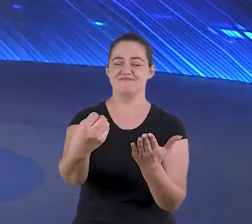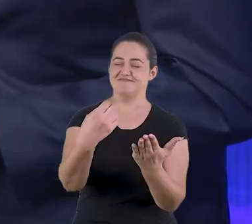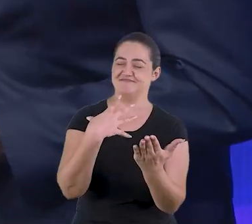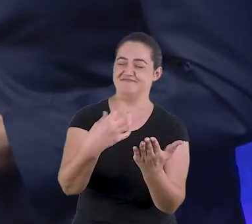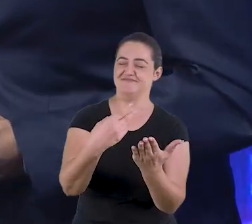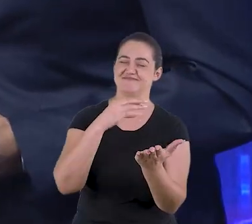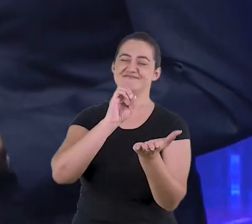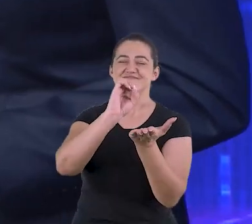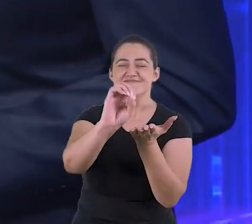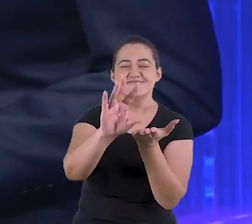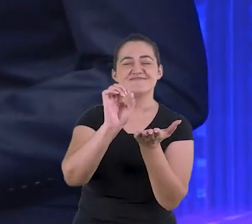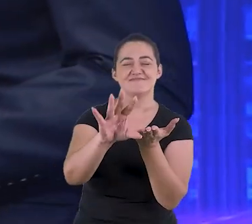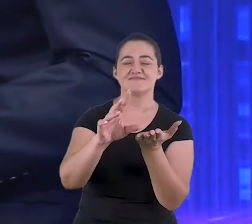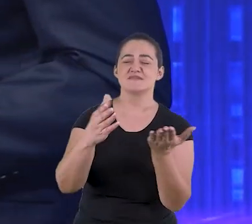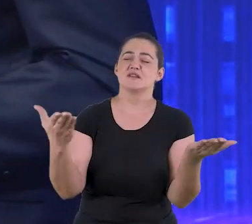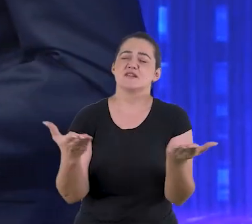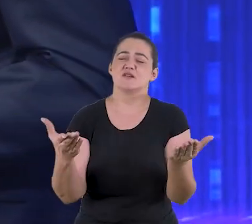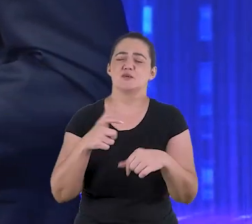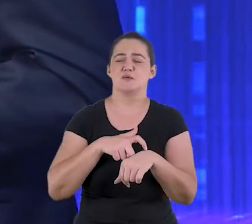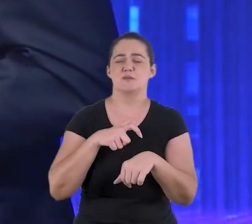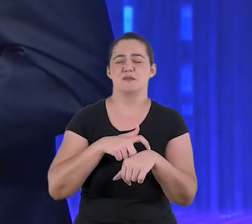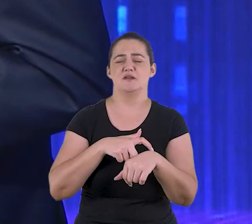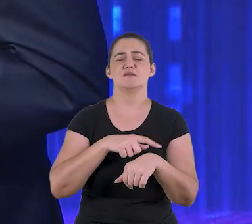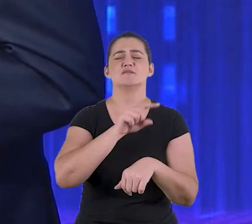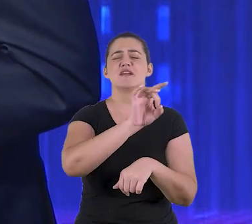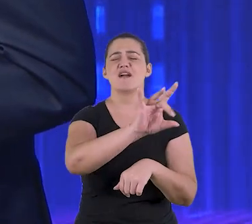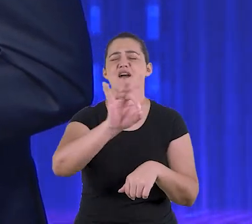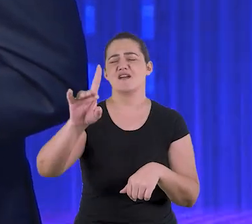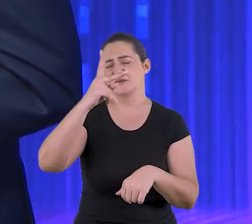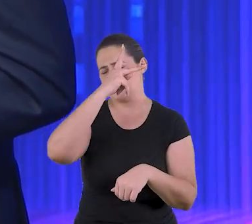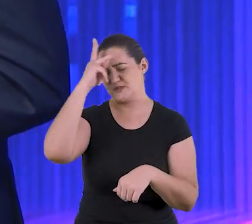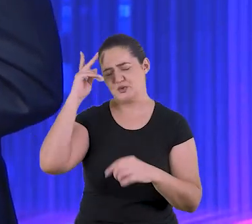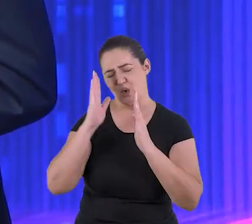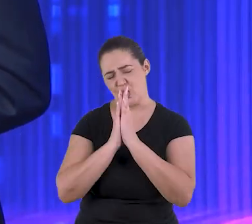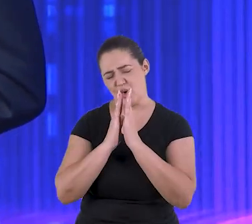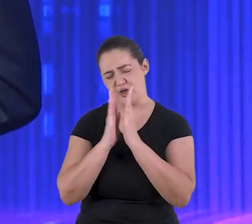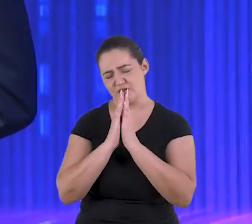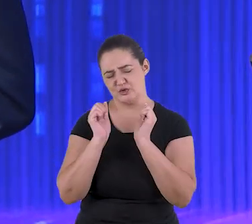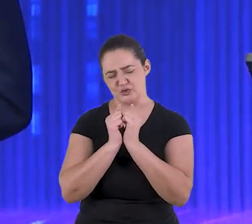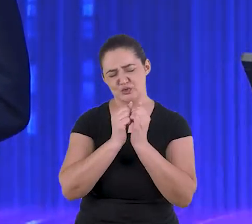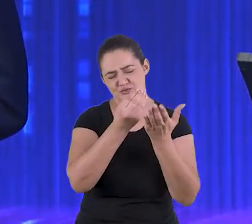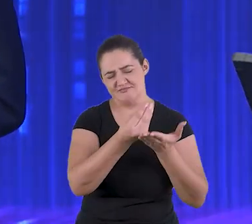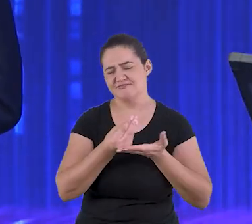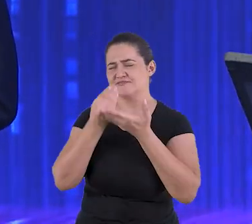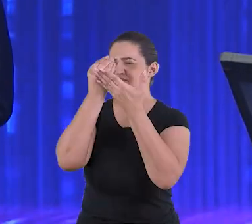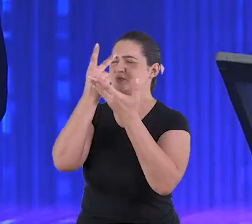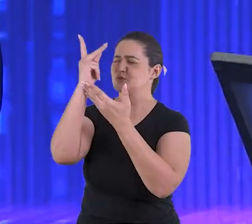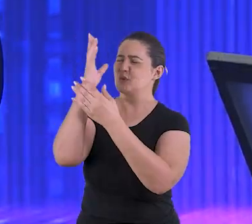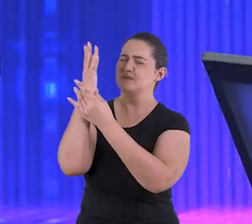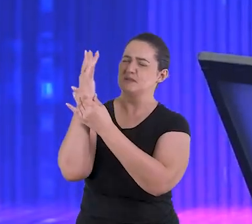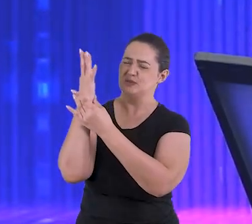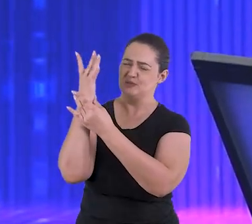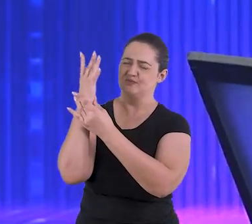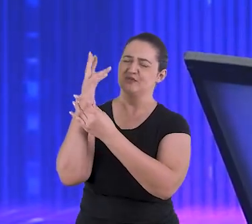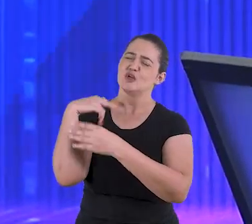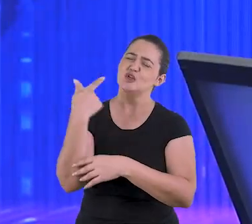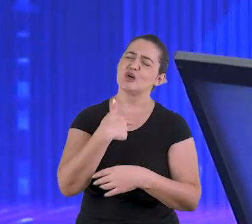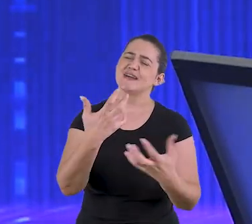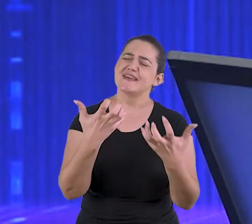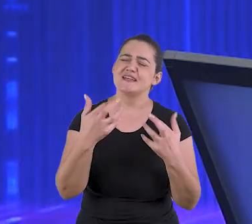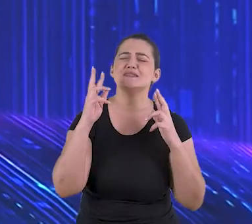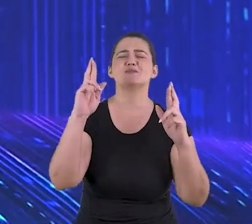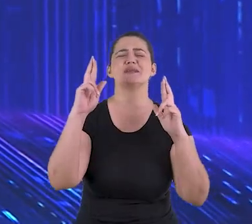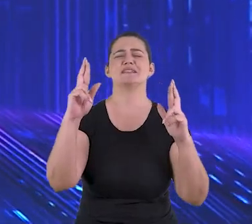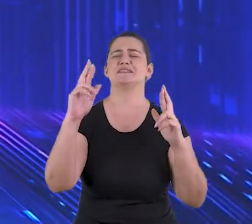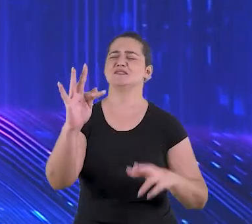palavra. Nesse momento eu entrego nas Tuas mãos a vida de cada pessoa que ora comigo, para que a esperança da